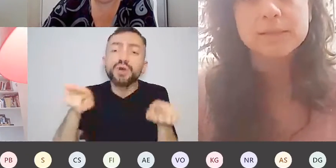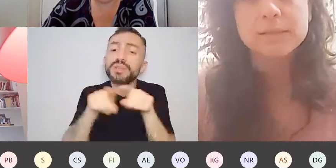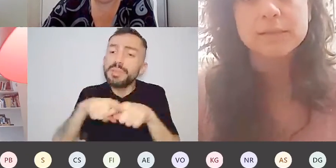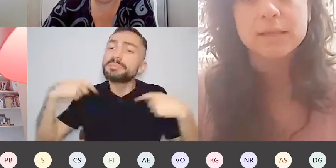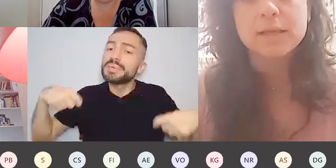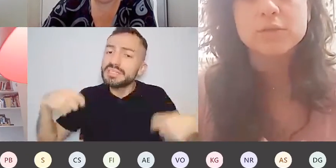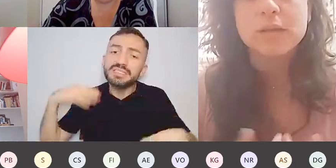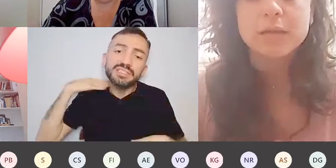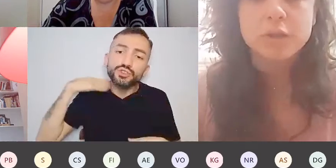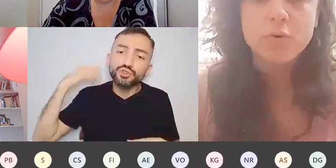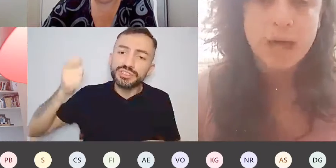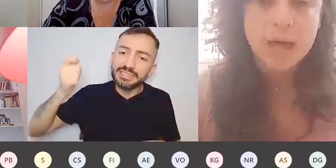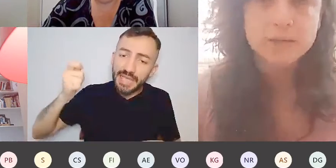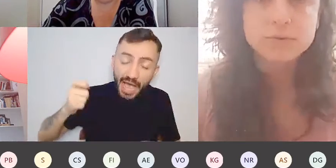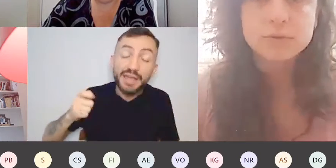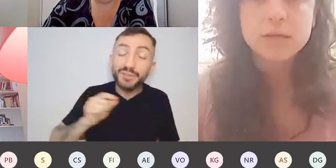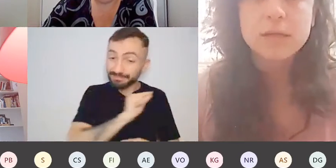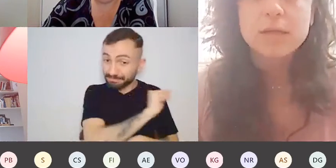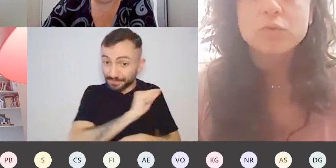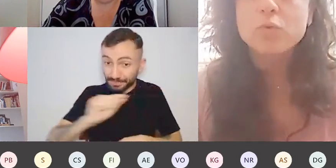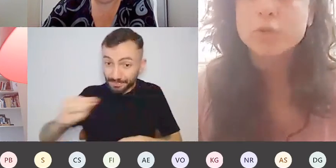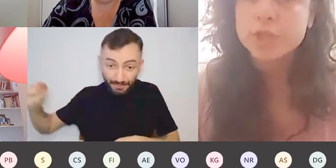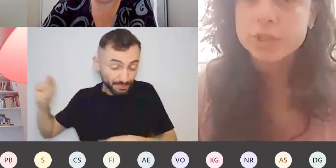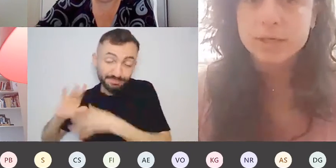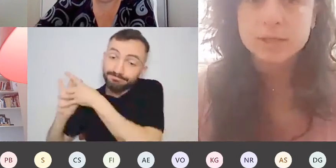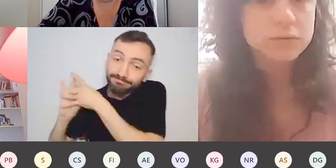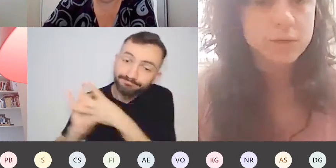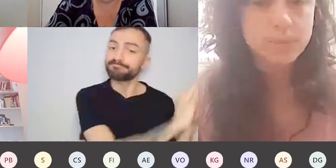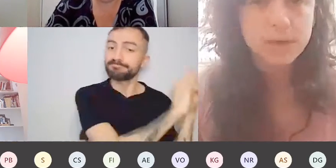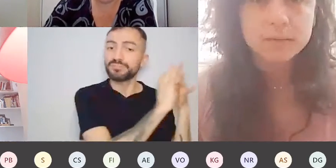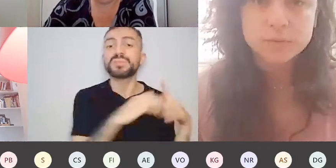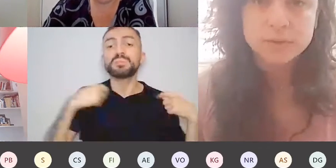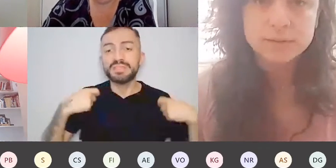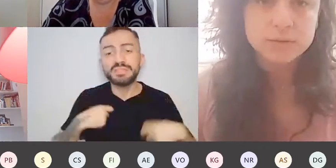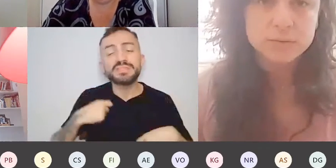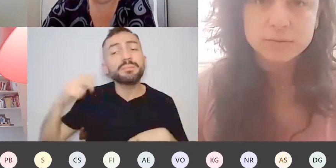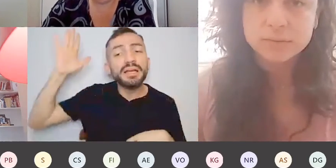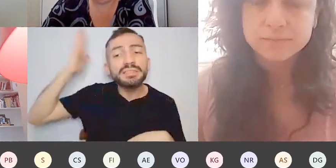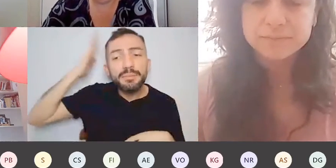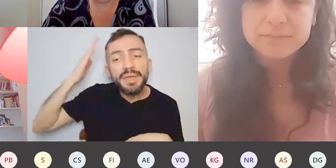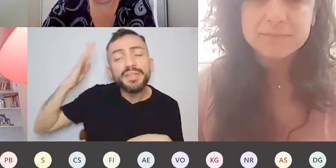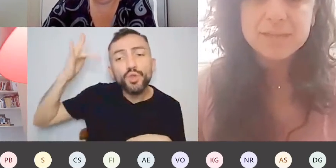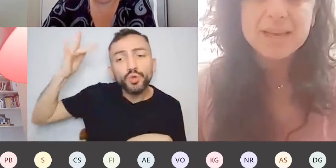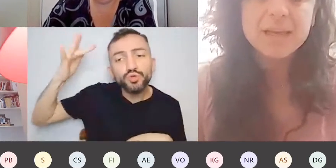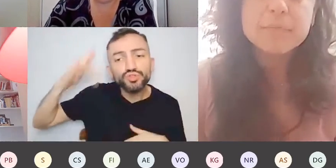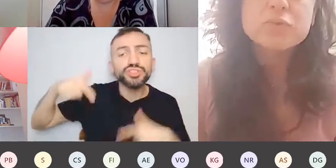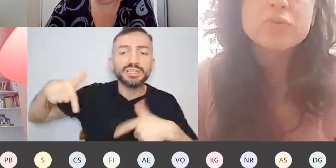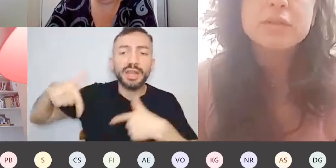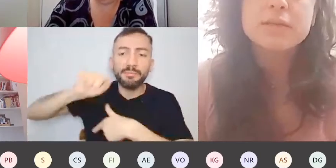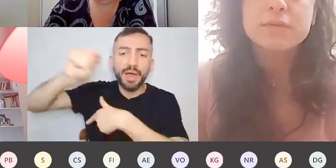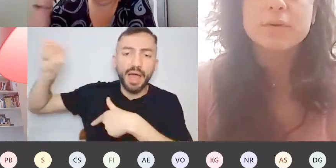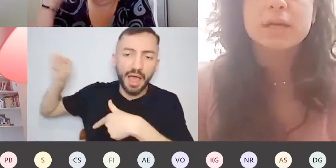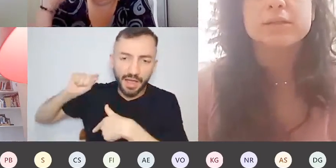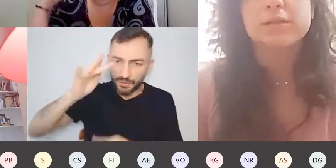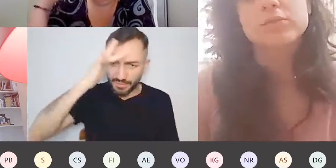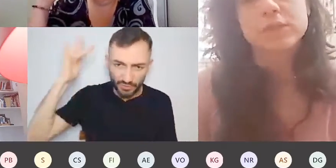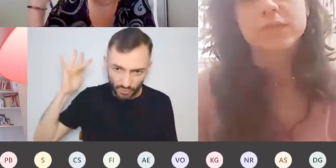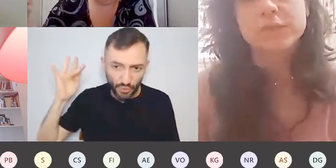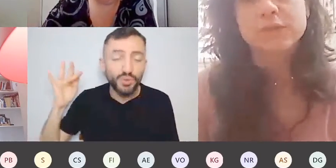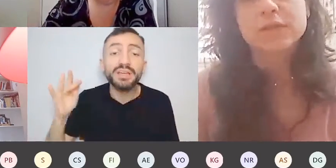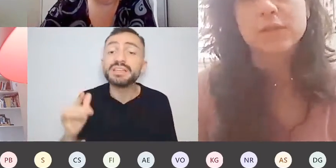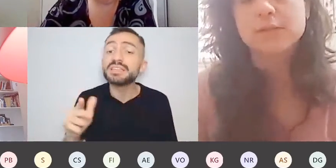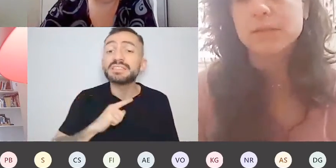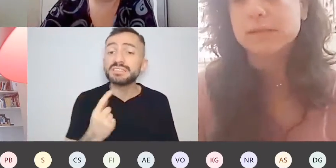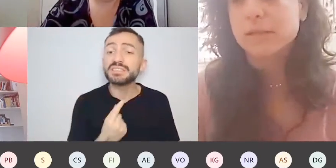gente precisa deles articulados no cotidiano dos trabalhadores. Isso é impossível, né, da gente